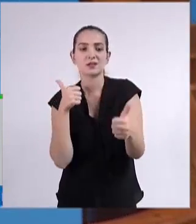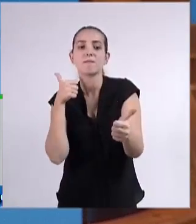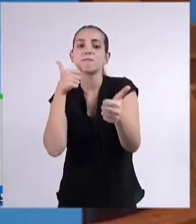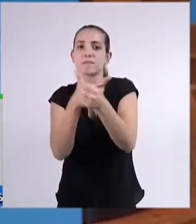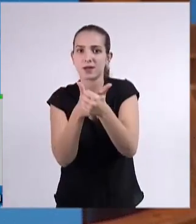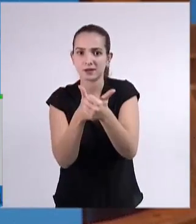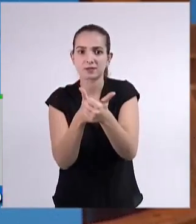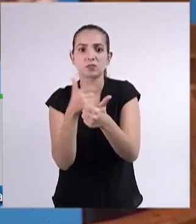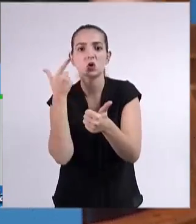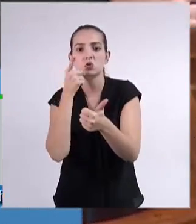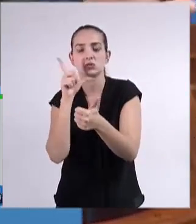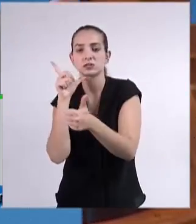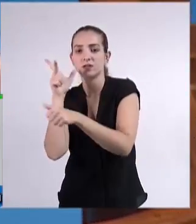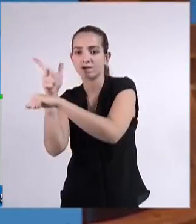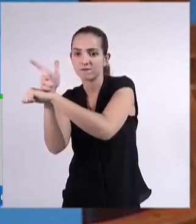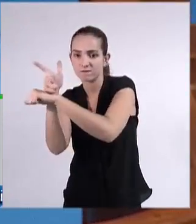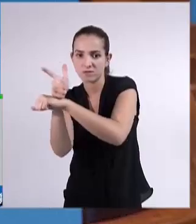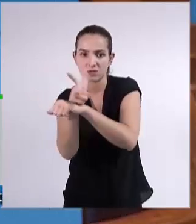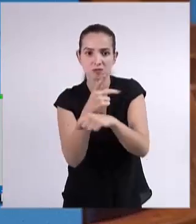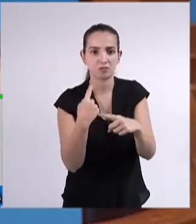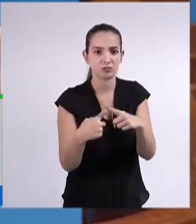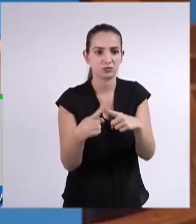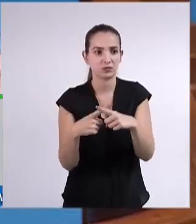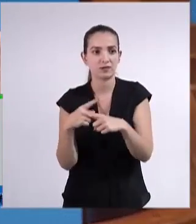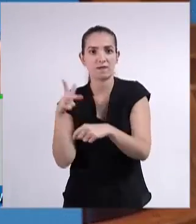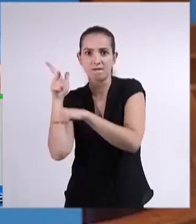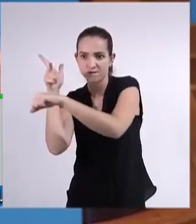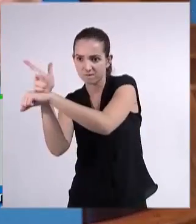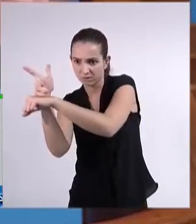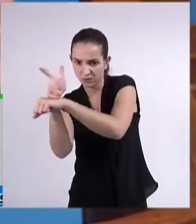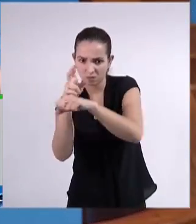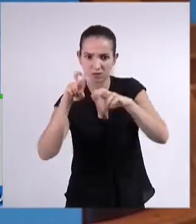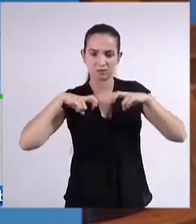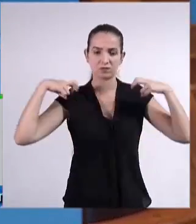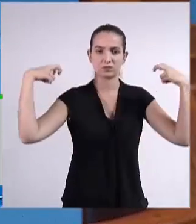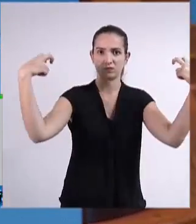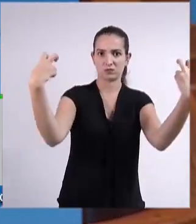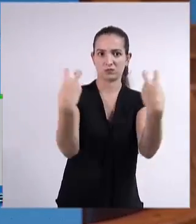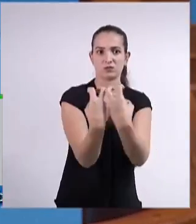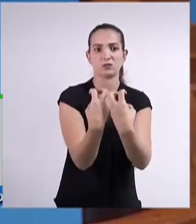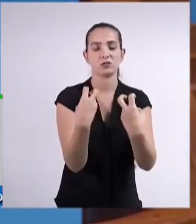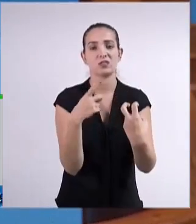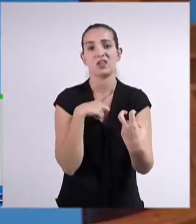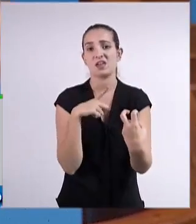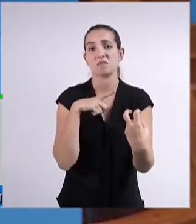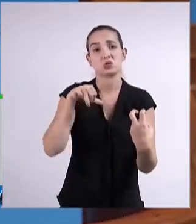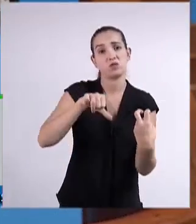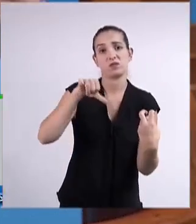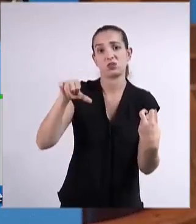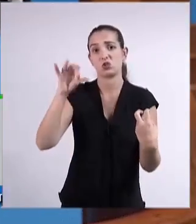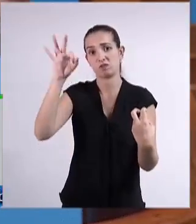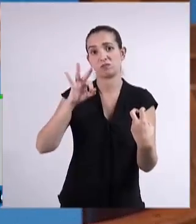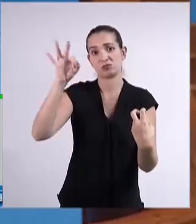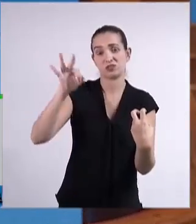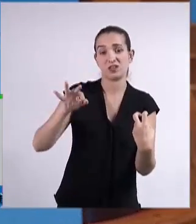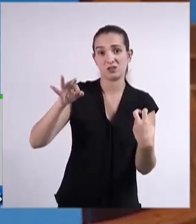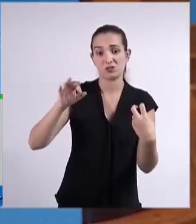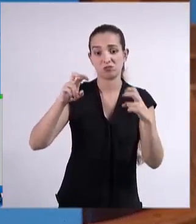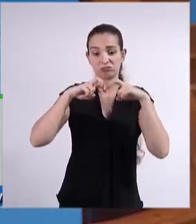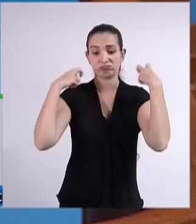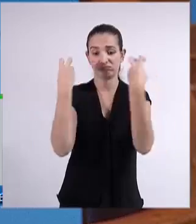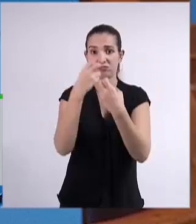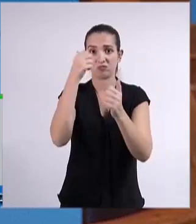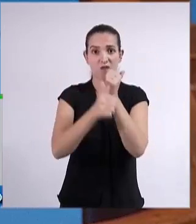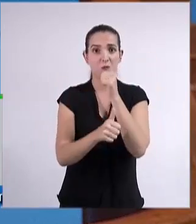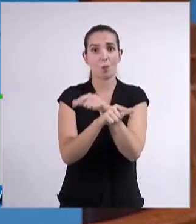para o estado todo, e se filmar o estádio, vai ver que 99% do estádio está vazio, de um campeonato estadual